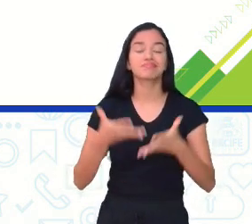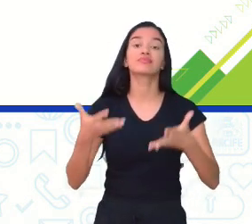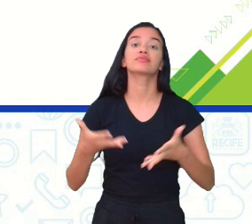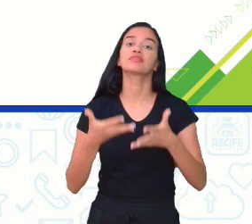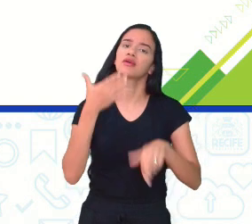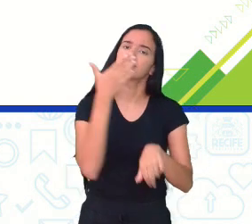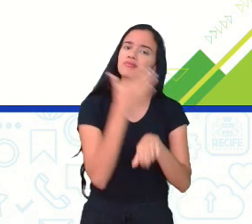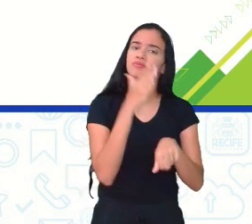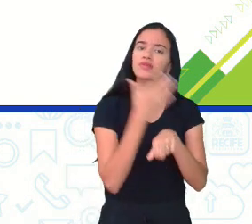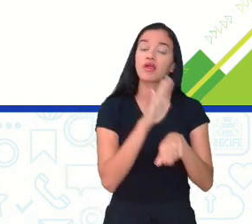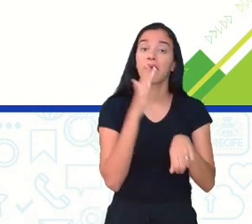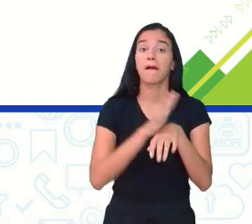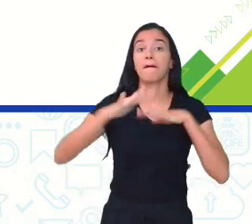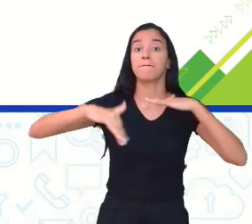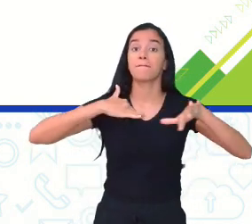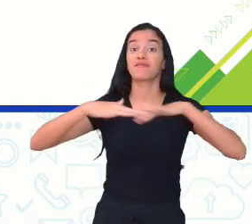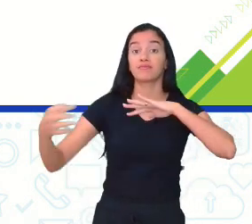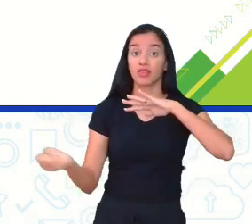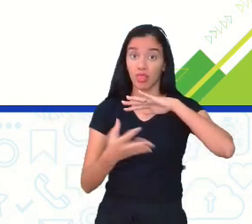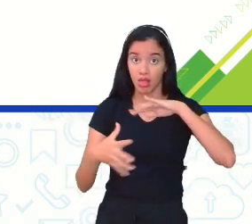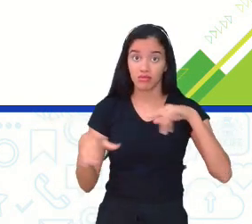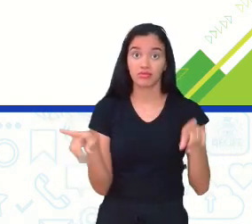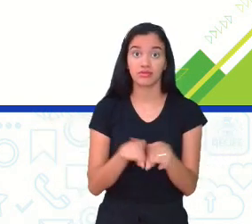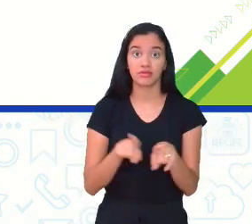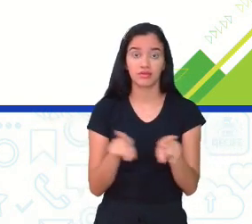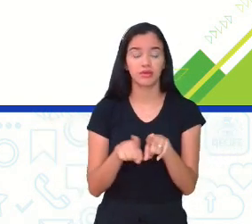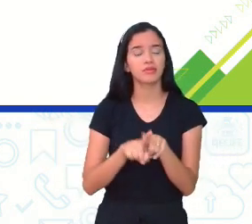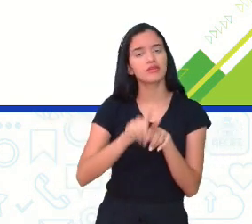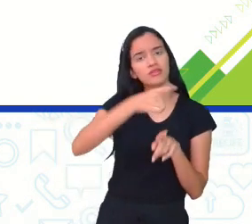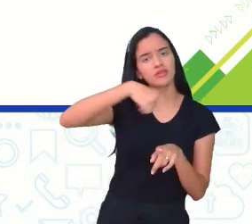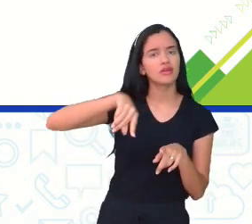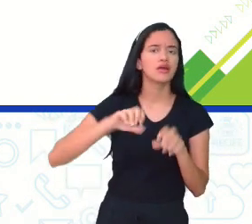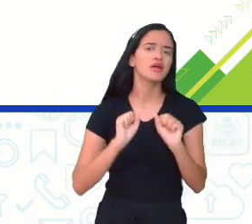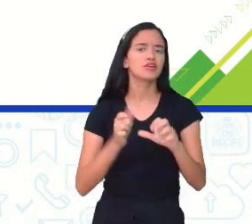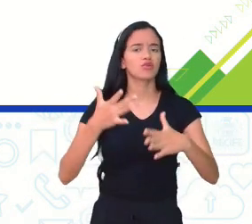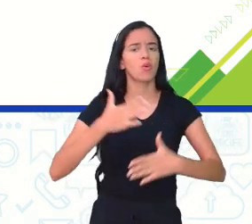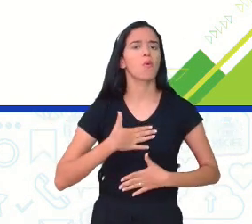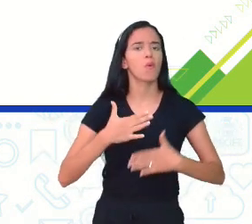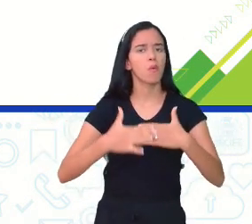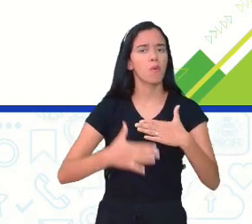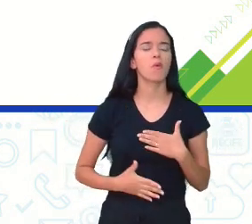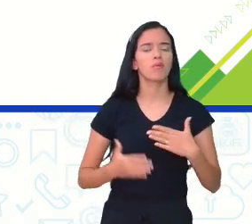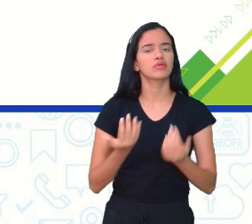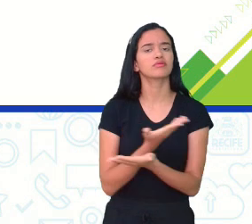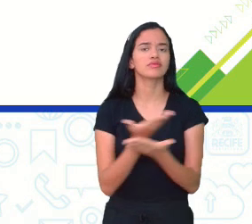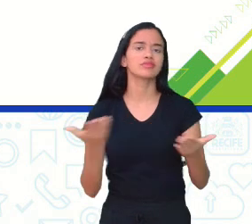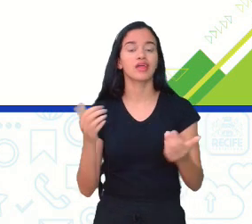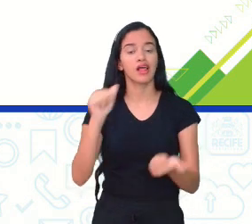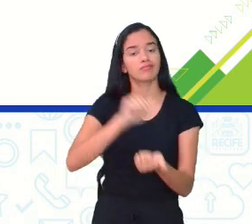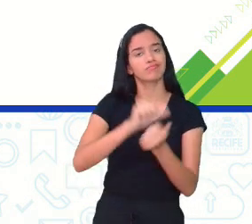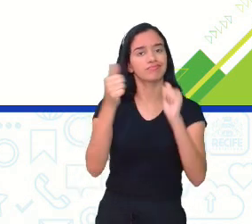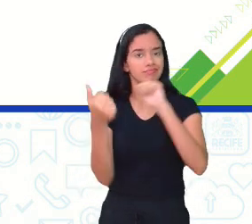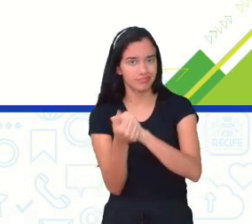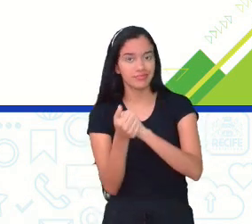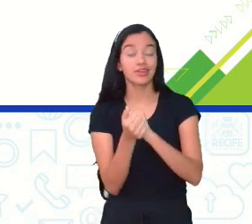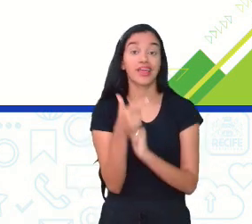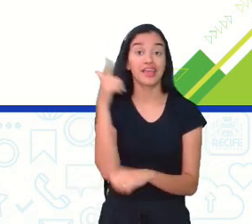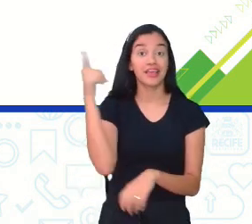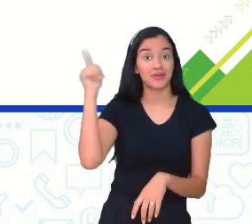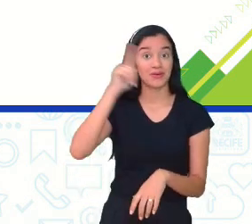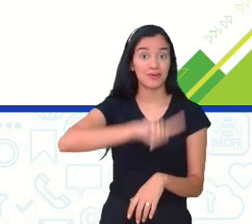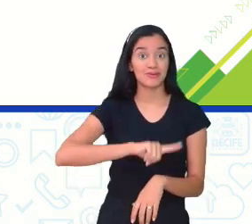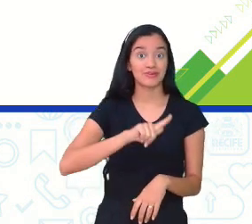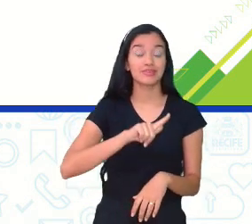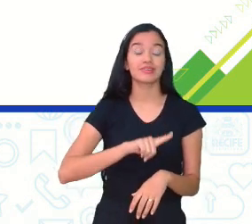modalidades, novos movimentos, vocês vão poder aí fazer com que o corpo de vocês se adapte e